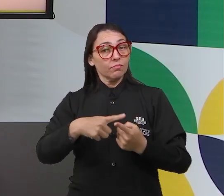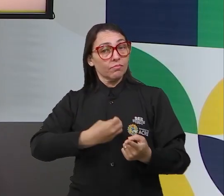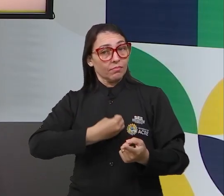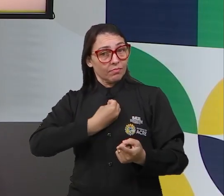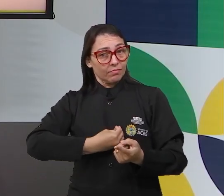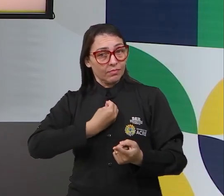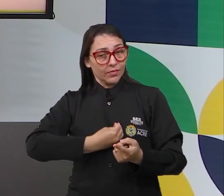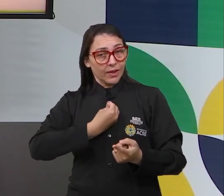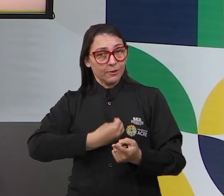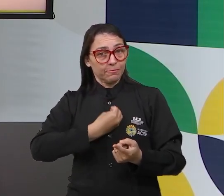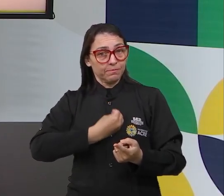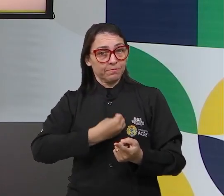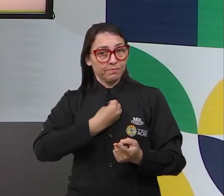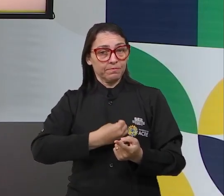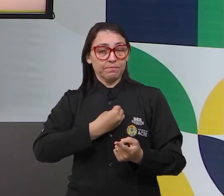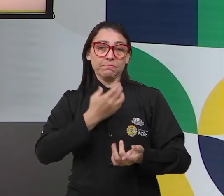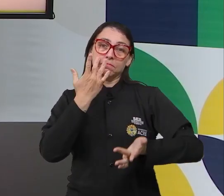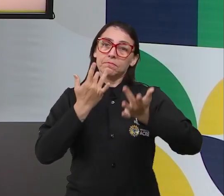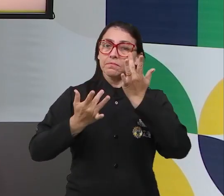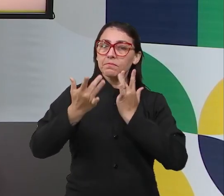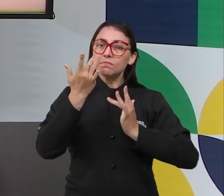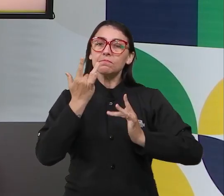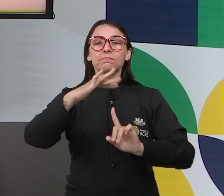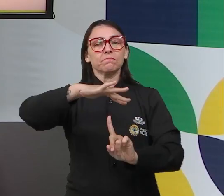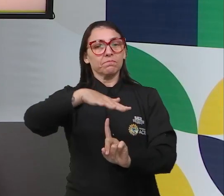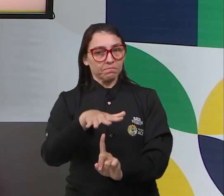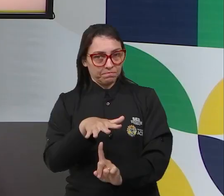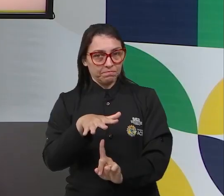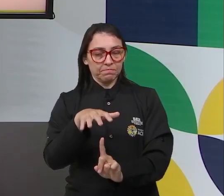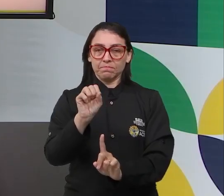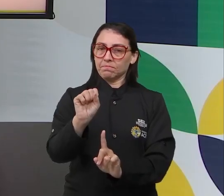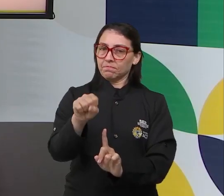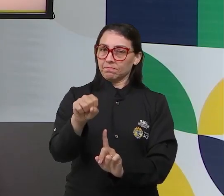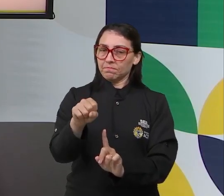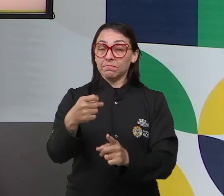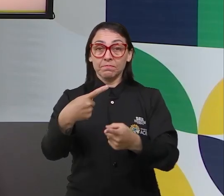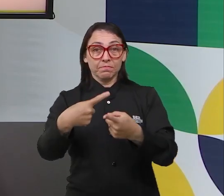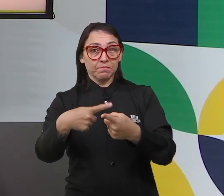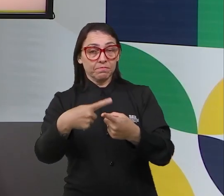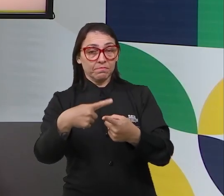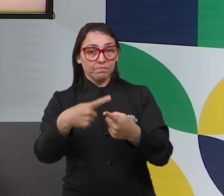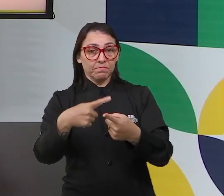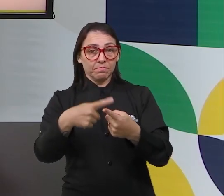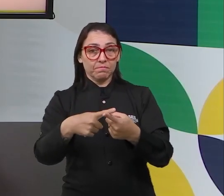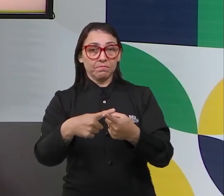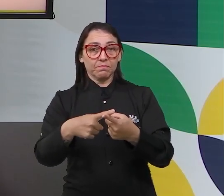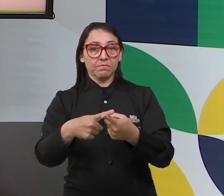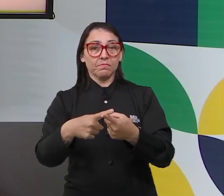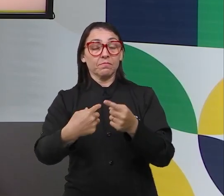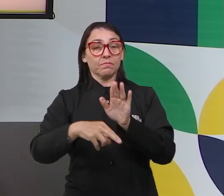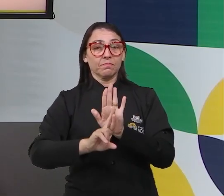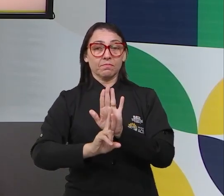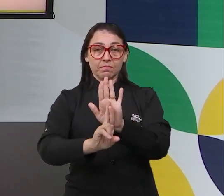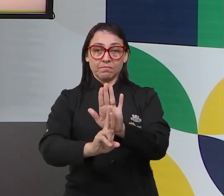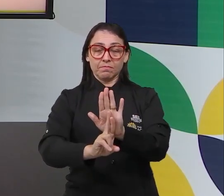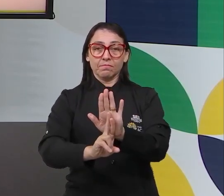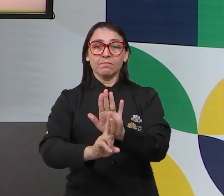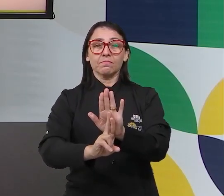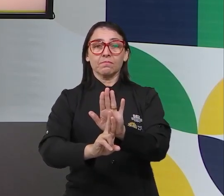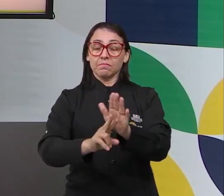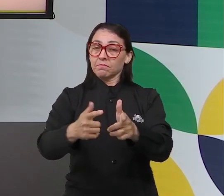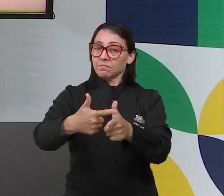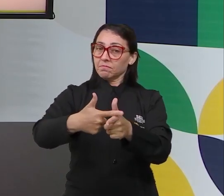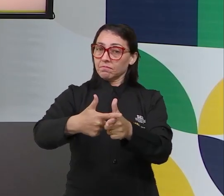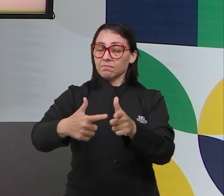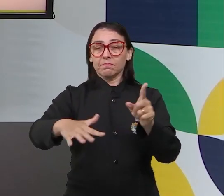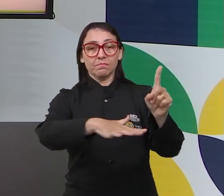vão participar ativamente da cena, porque eles vão atuar ali representações de seus